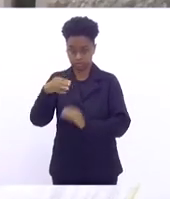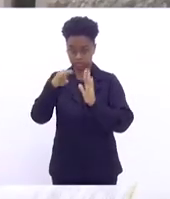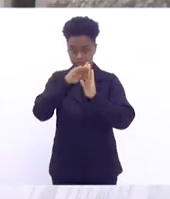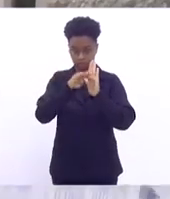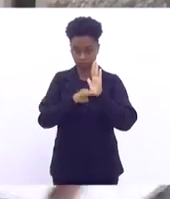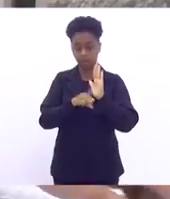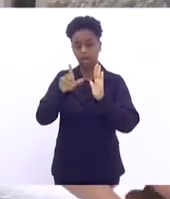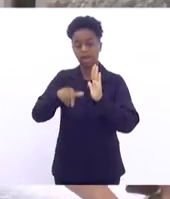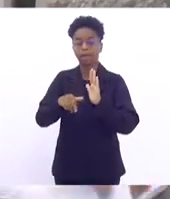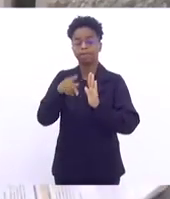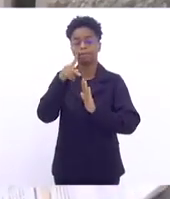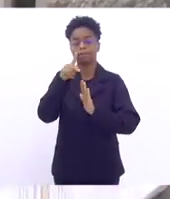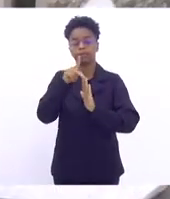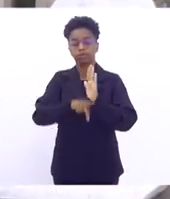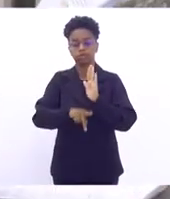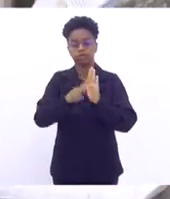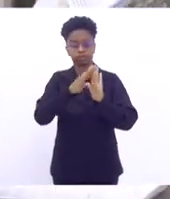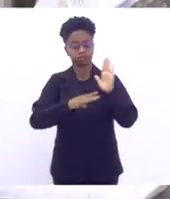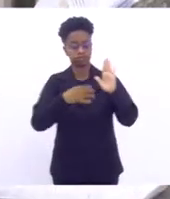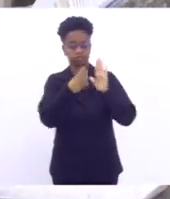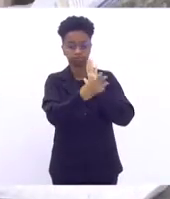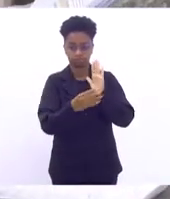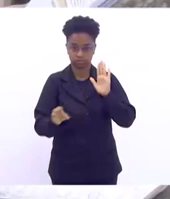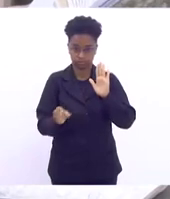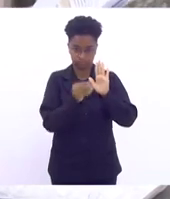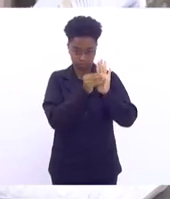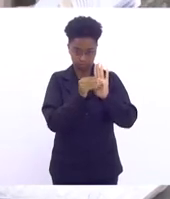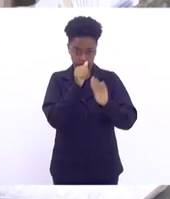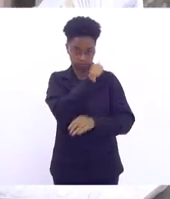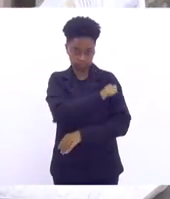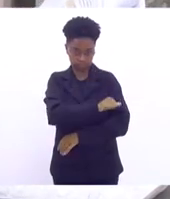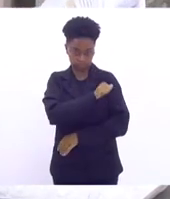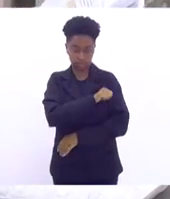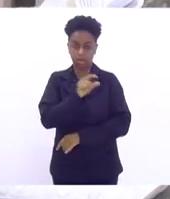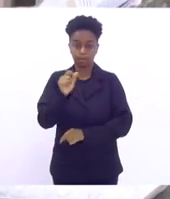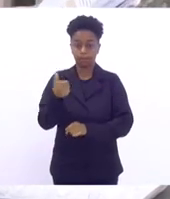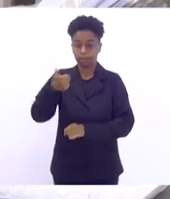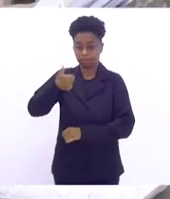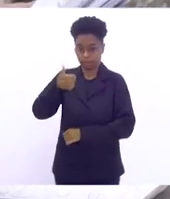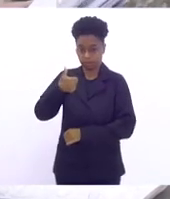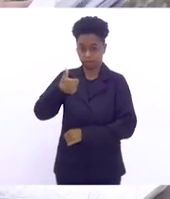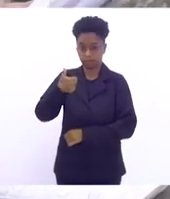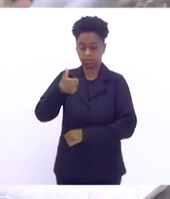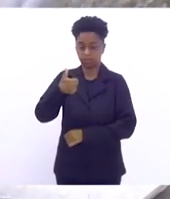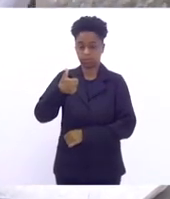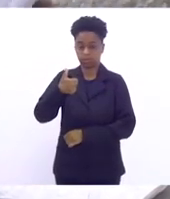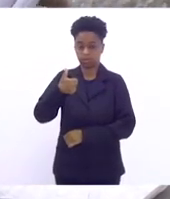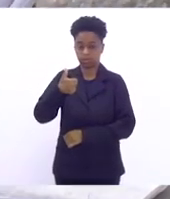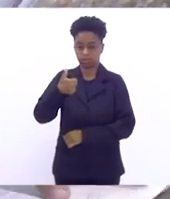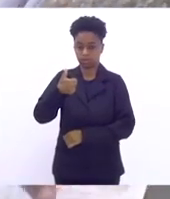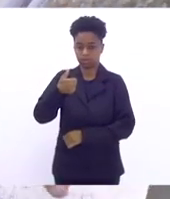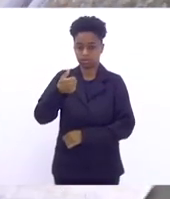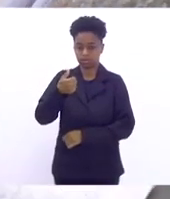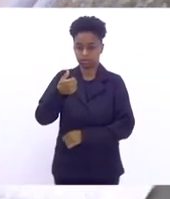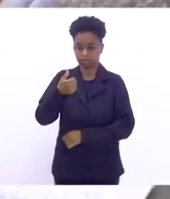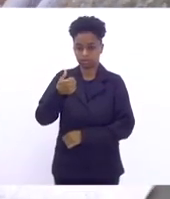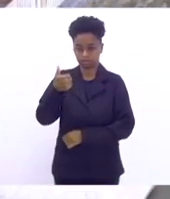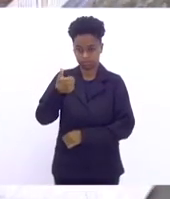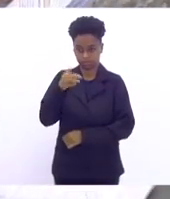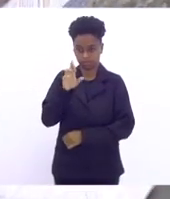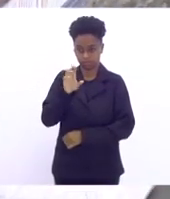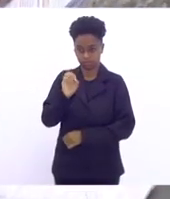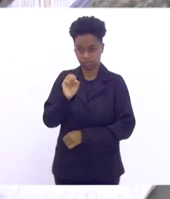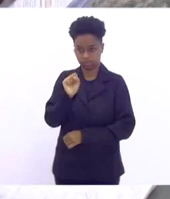projetos de inclusão no calendário oficial do Rio de Janeiro o primeiro deles é de do deputado é do deputado